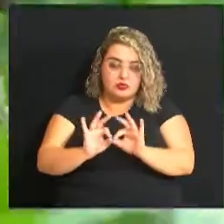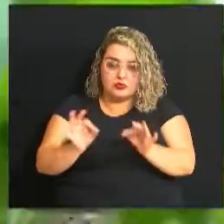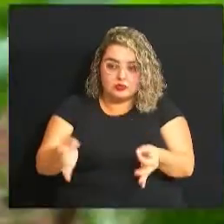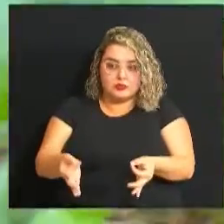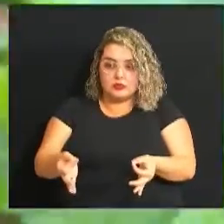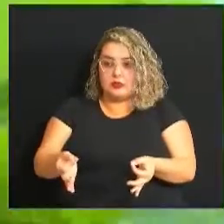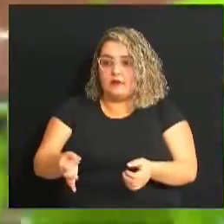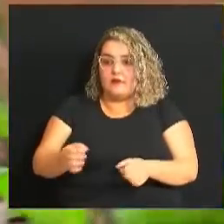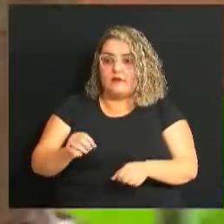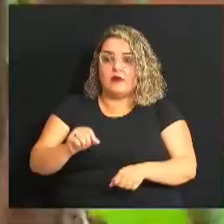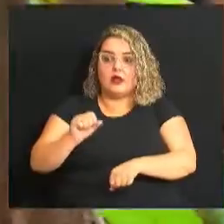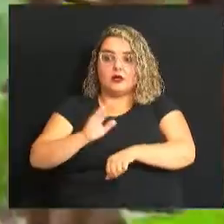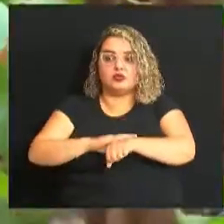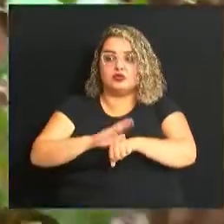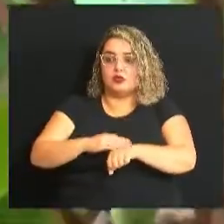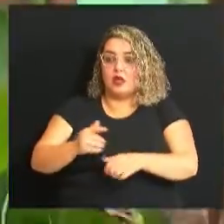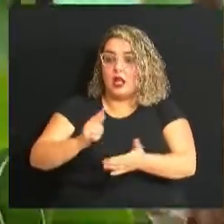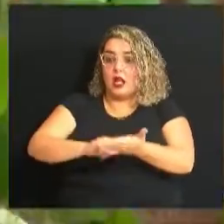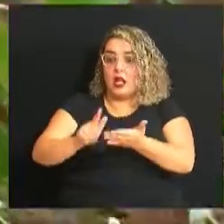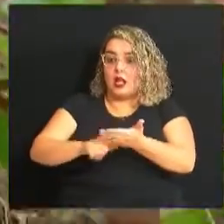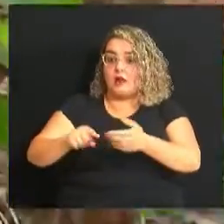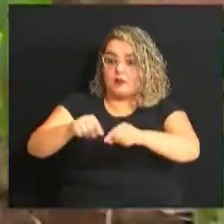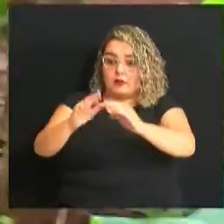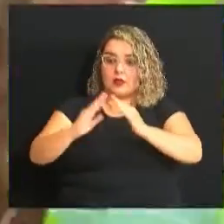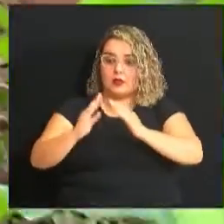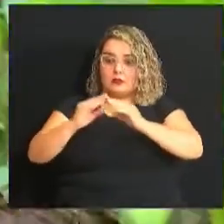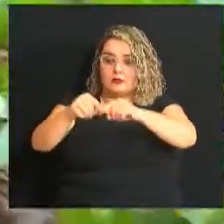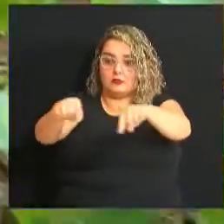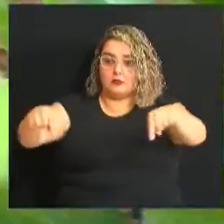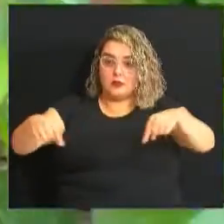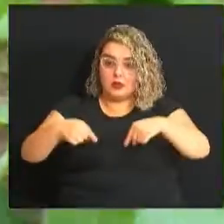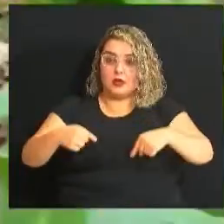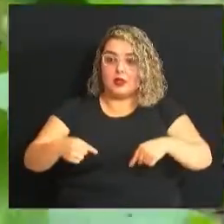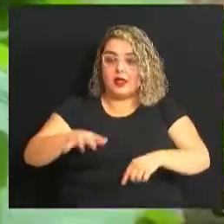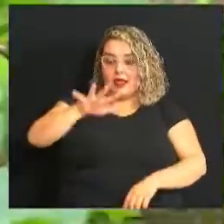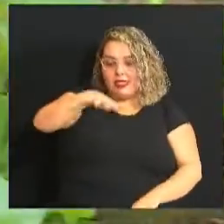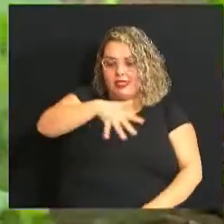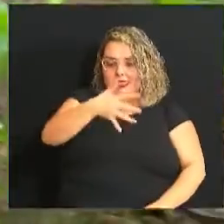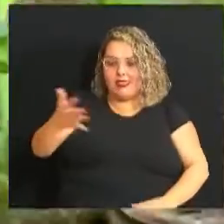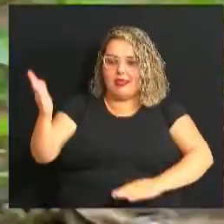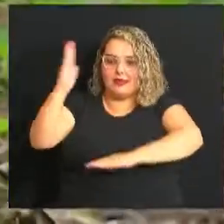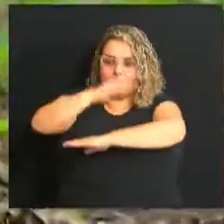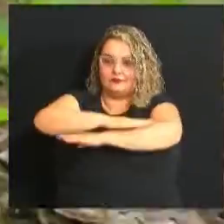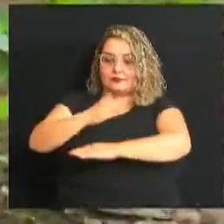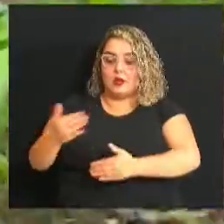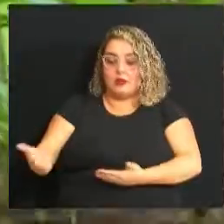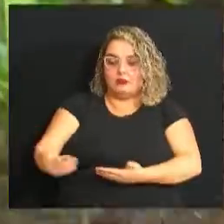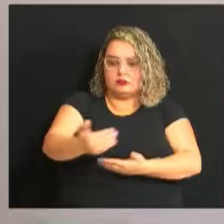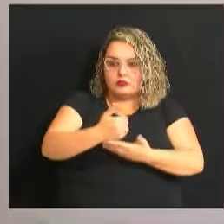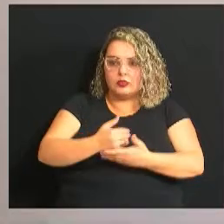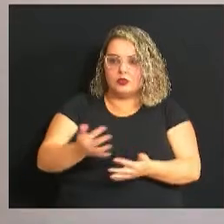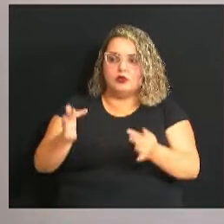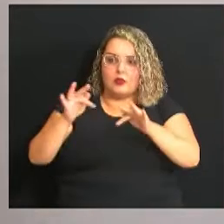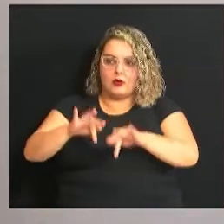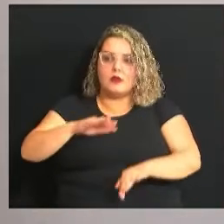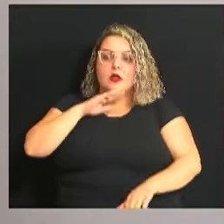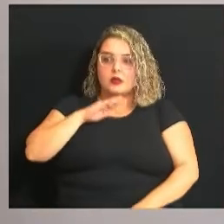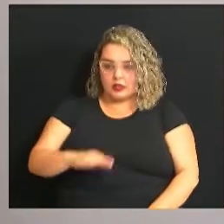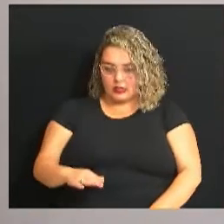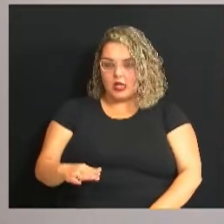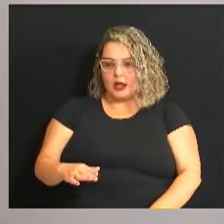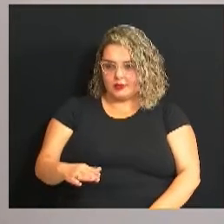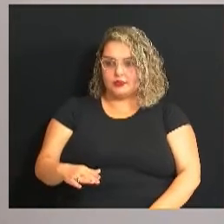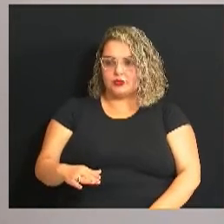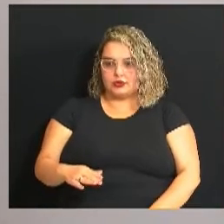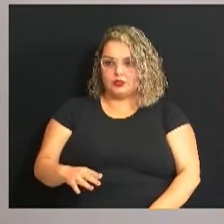proteção, limpeza periódica do quintal e recolher o animal para dentro de casa no fim da tarde. A gente tem